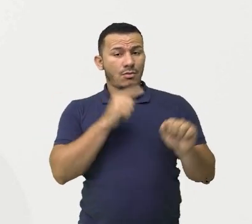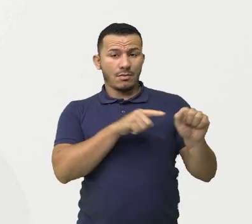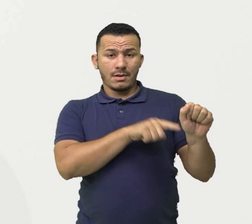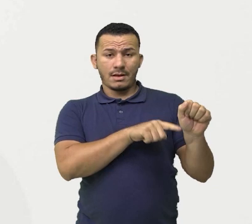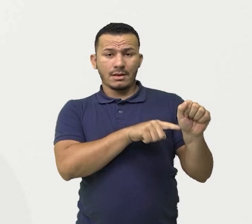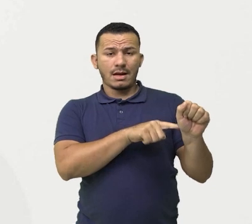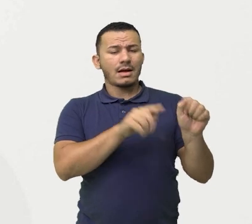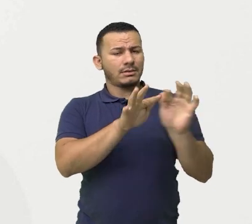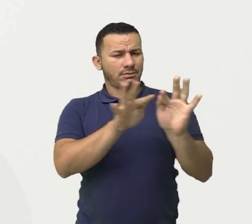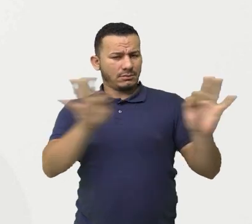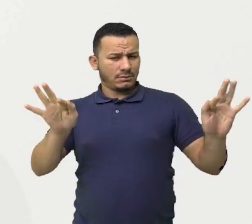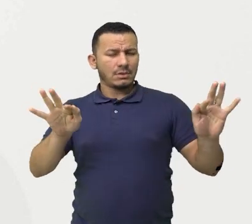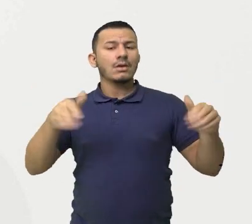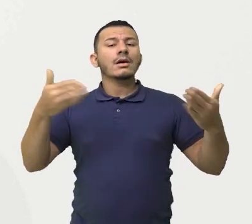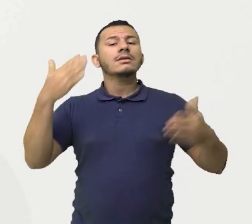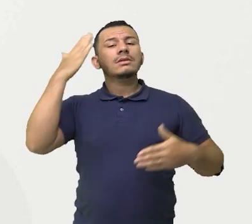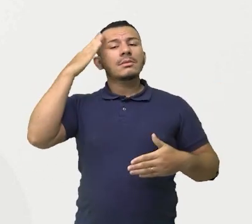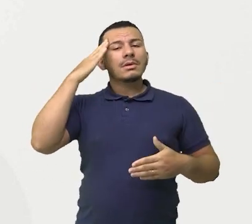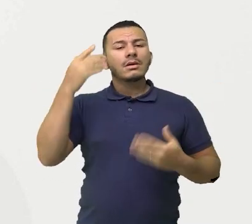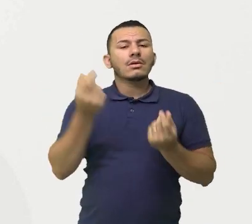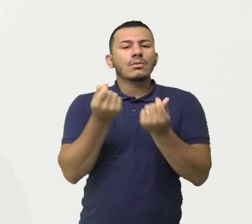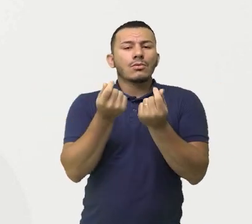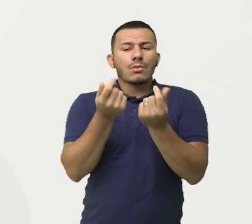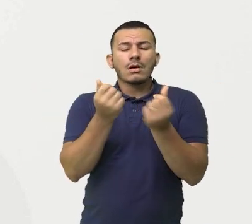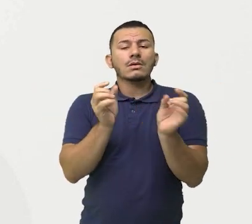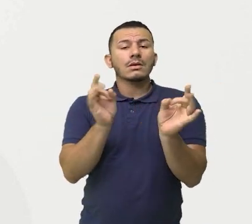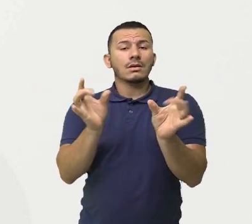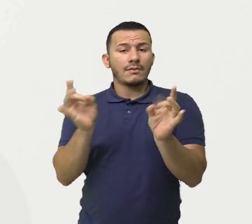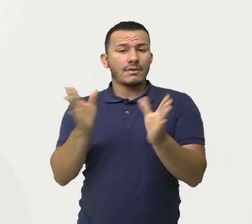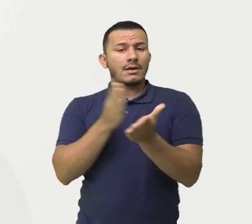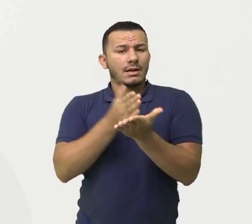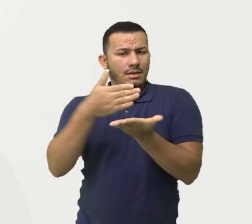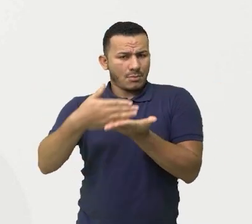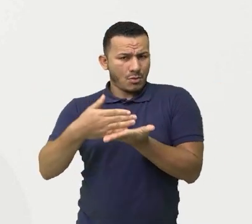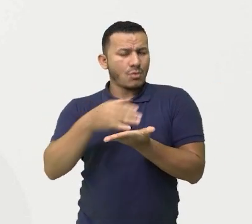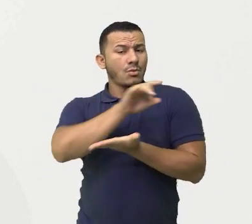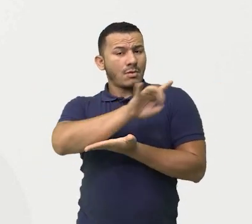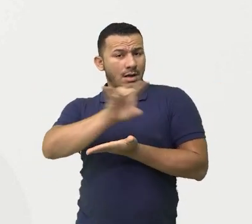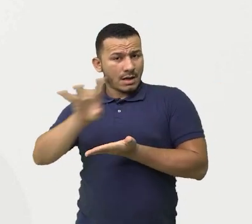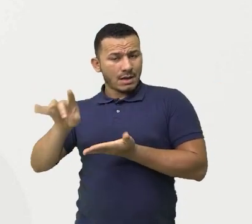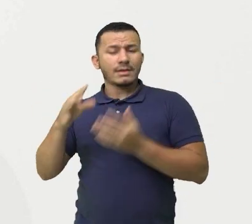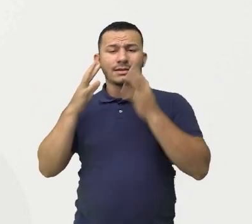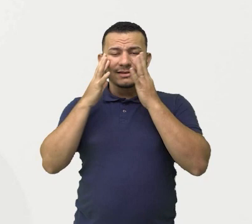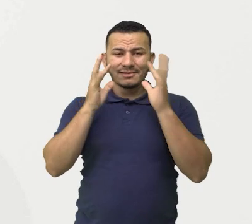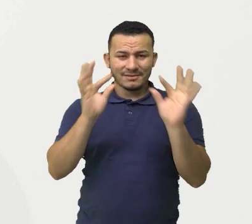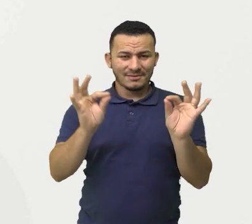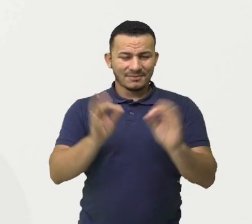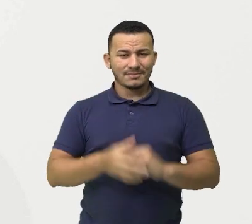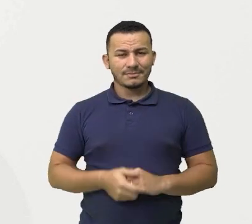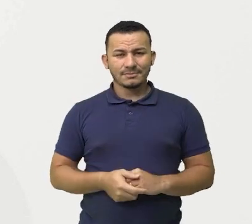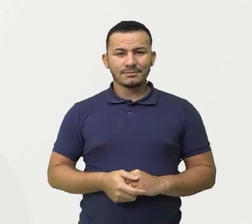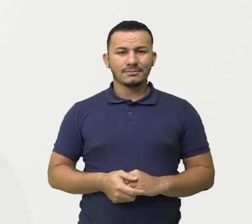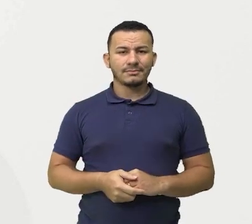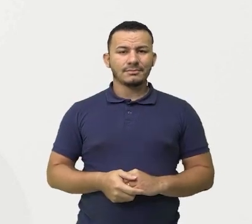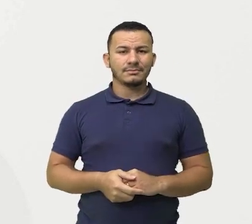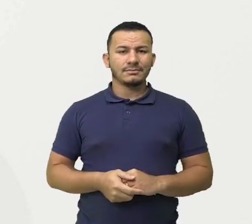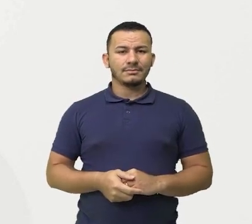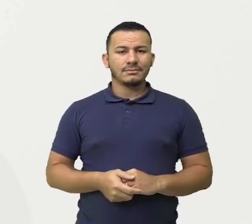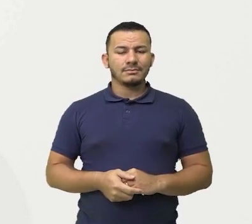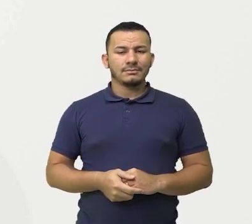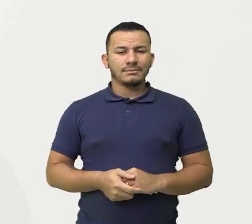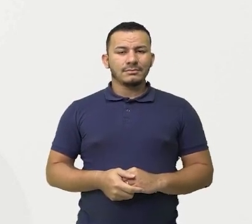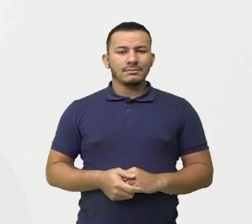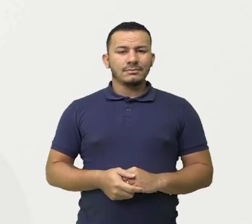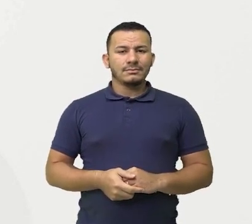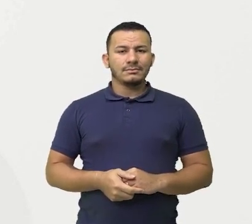precisa definir qual é o valor de venda de cada bolo. Fica atenta para essa informação, aluno. Fiquem atentos